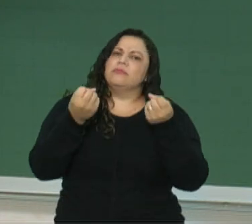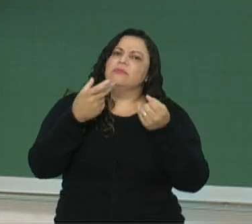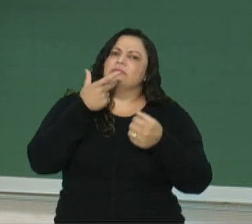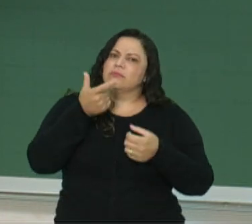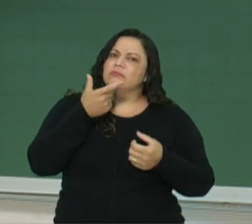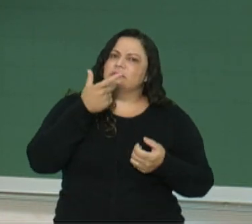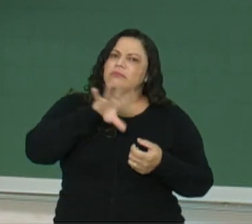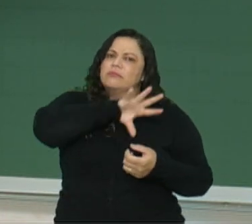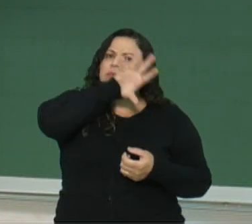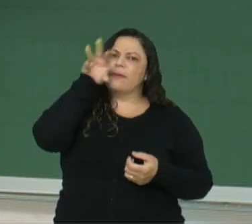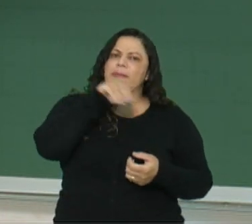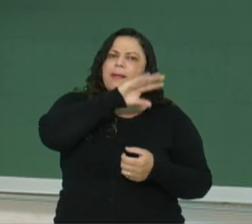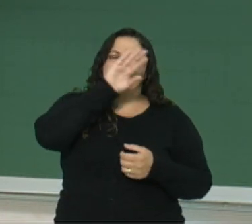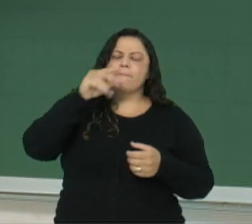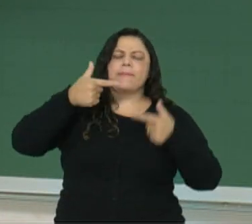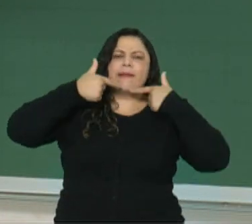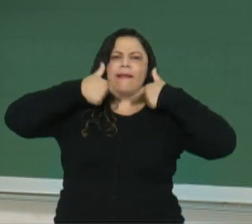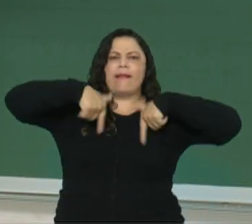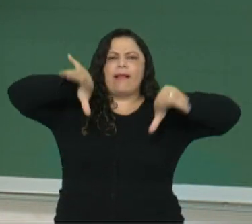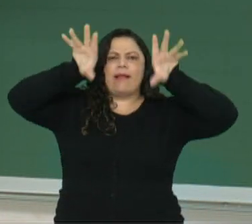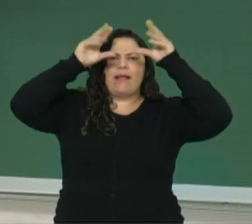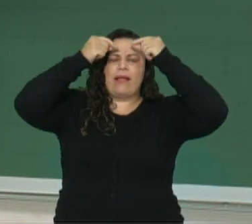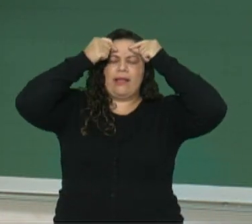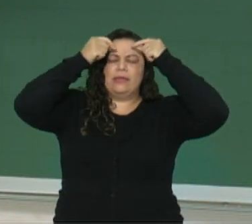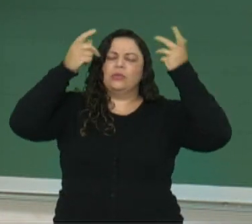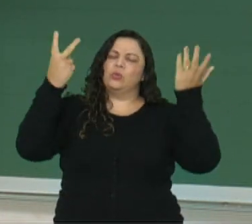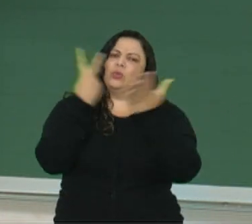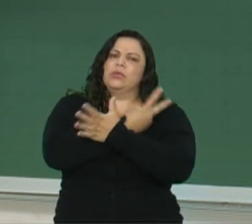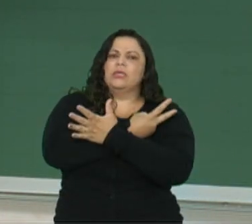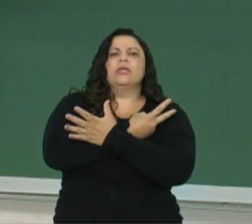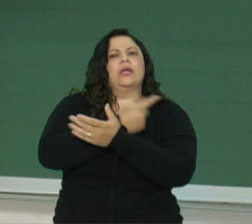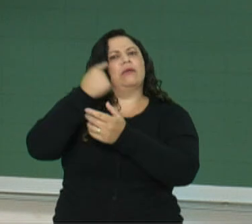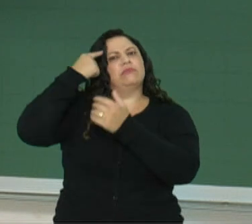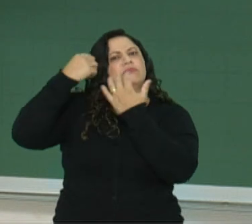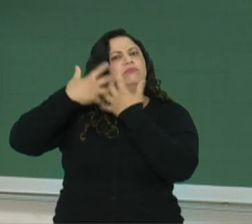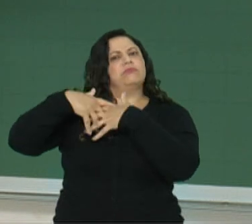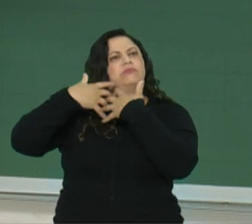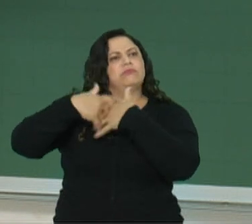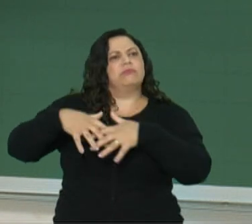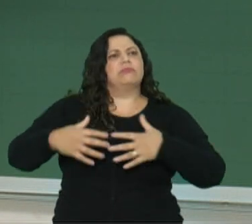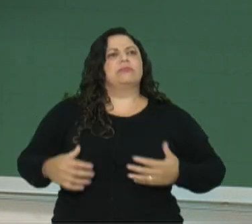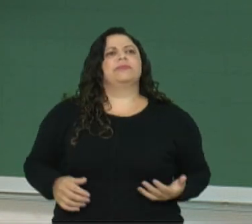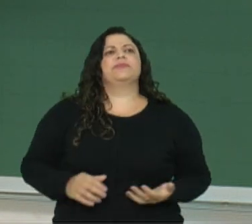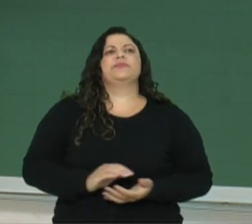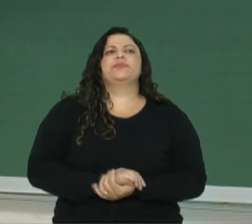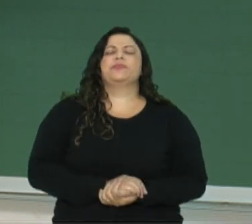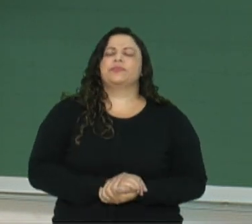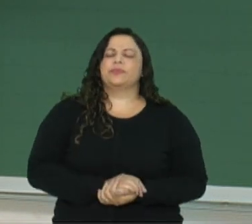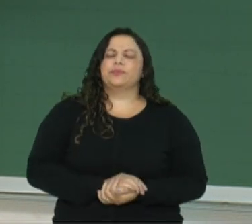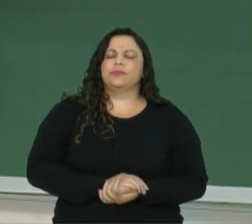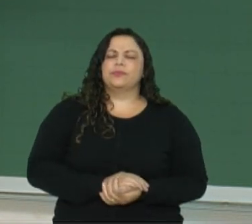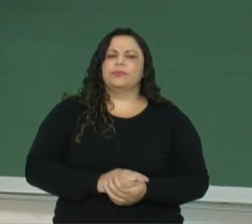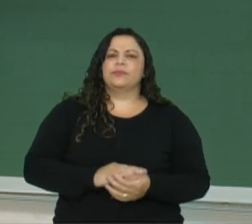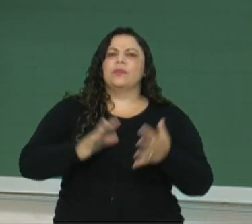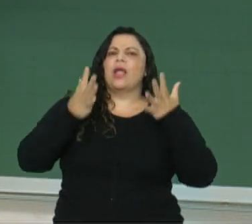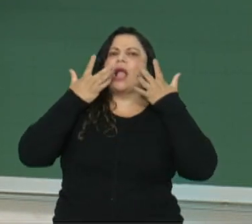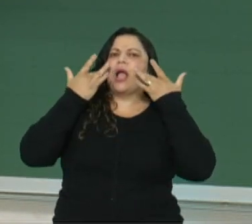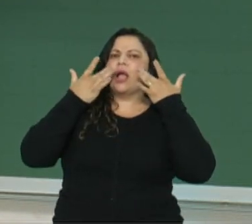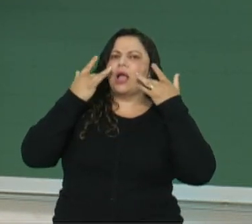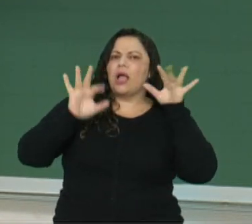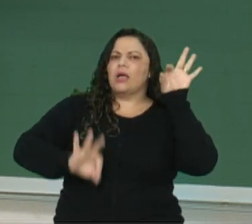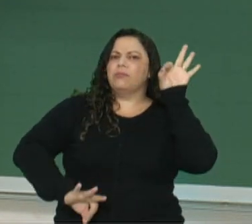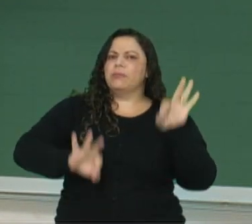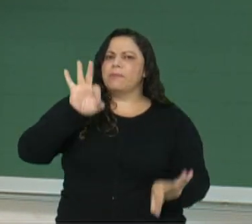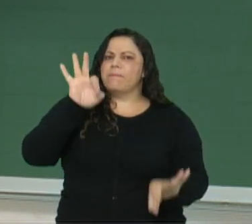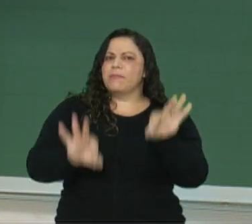errado, a partir dos nossos pensamentos, da nossa caverna interna. E aí do teatro, nós representamos